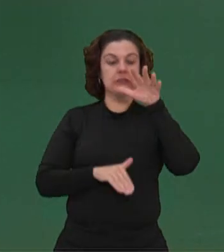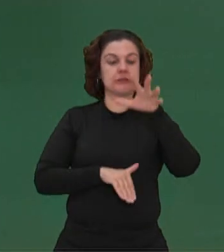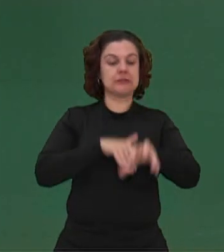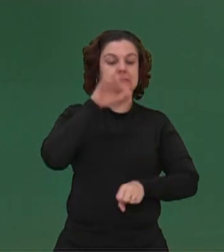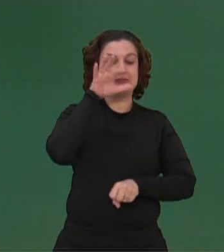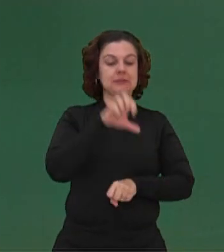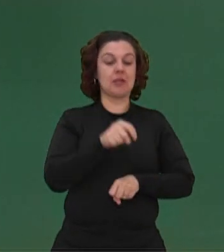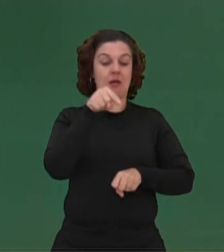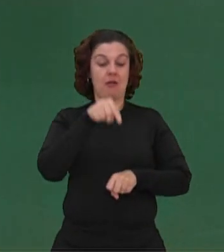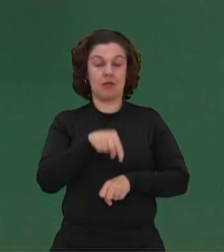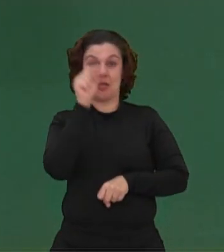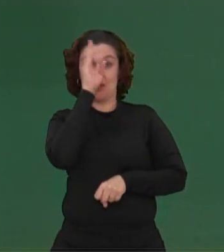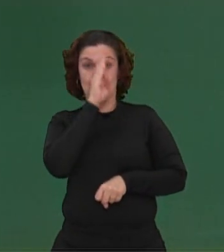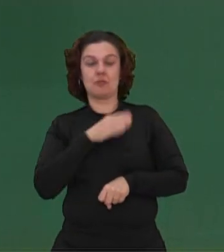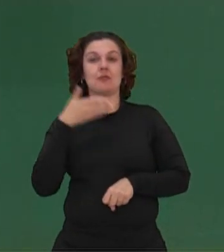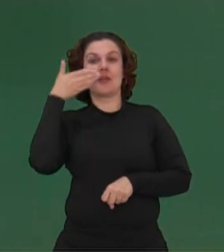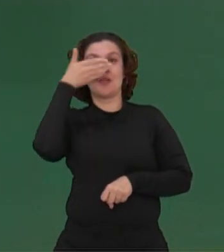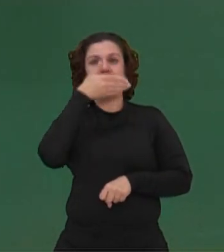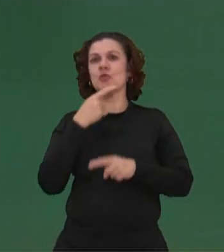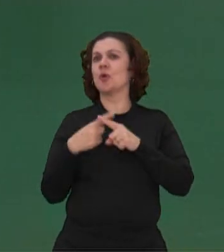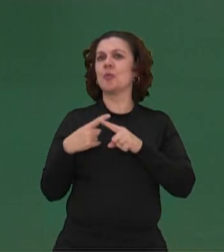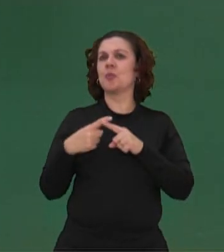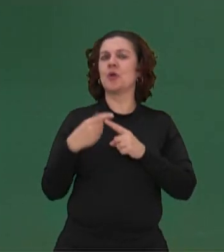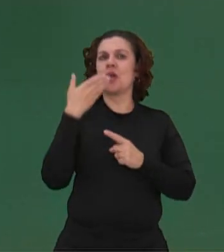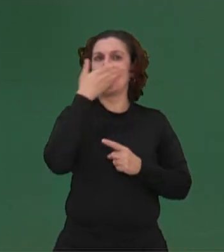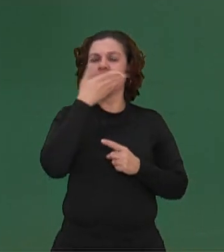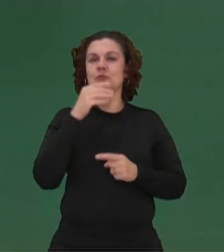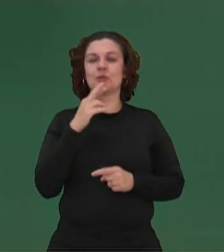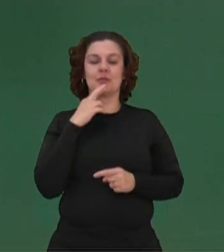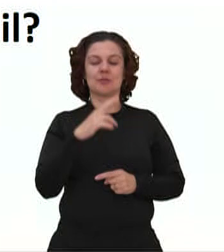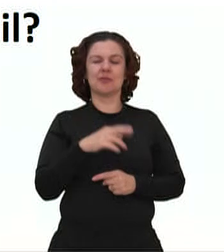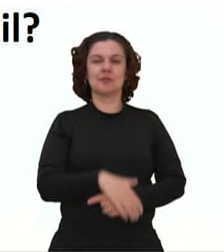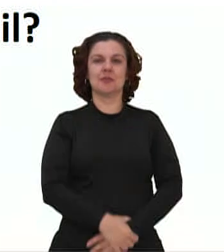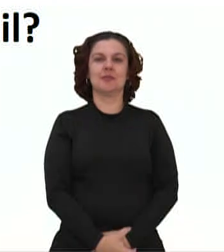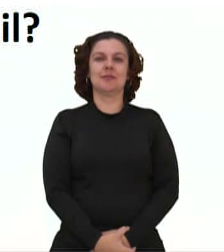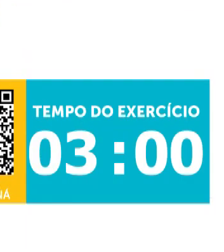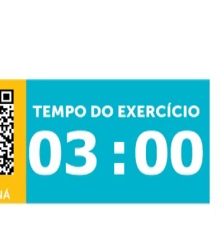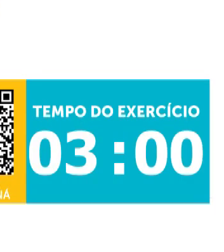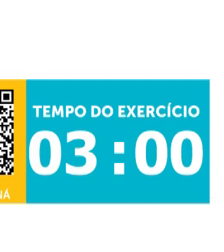o açúcar. Por que açúcar? Responde aí.